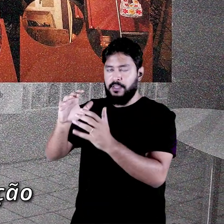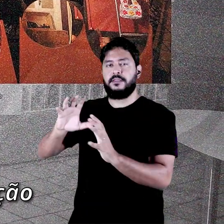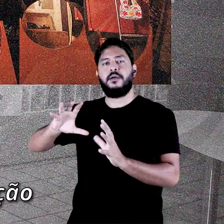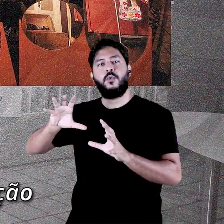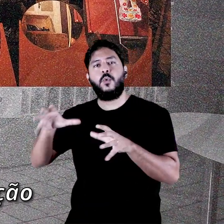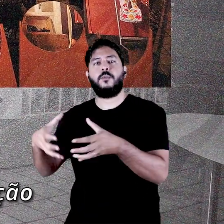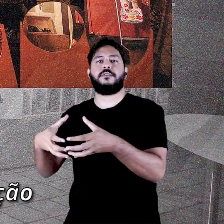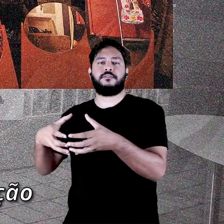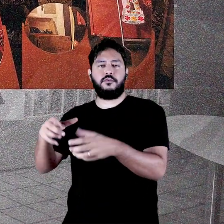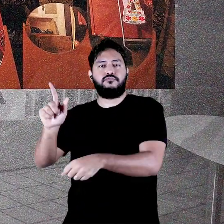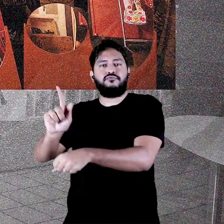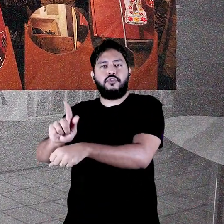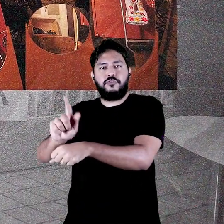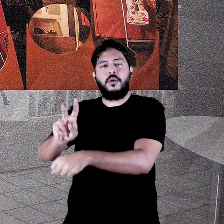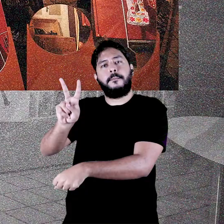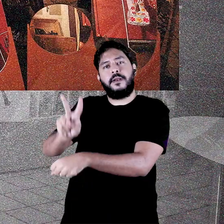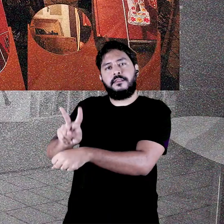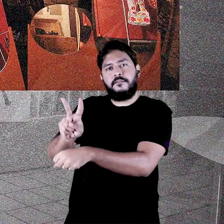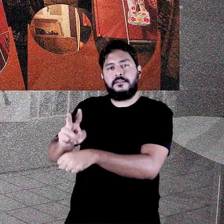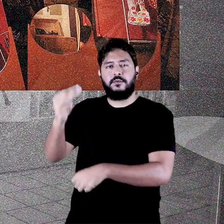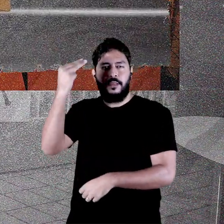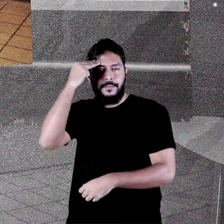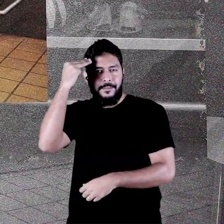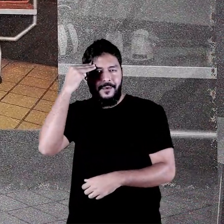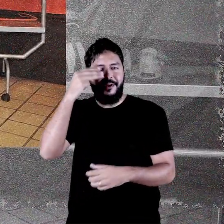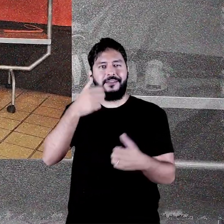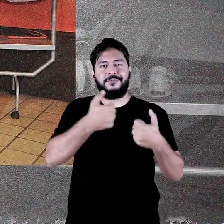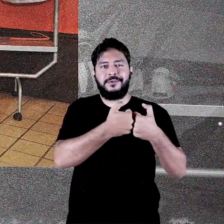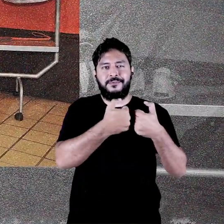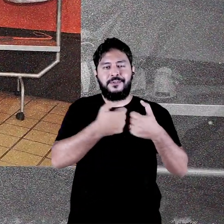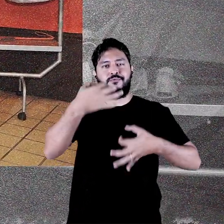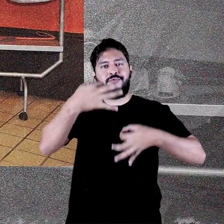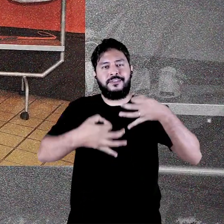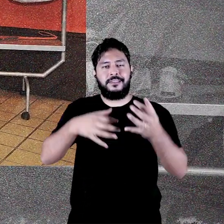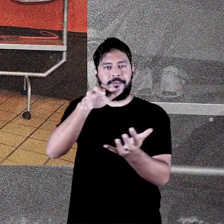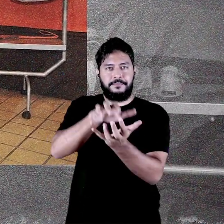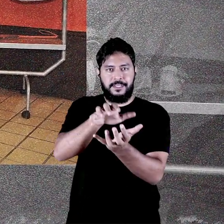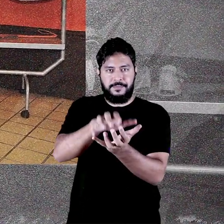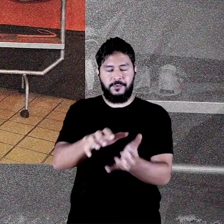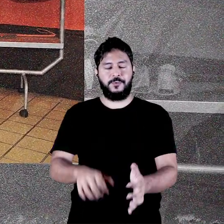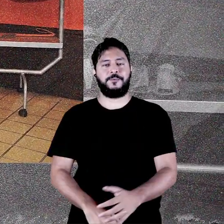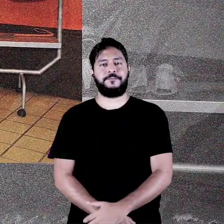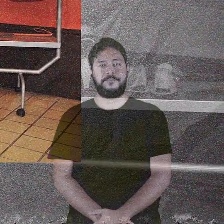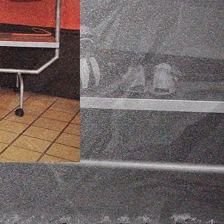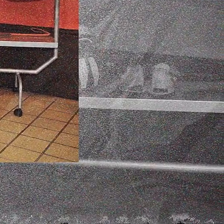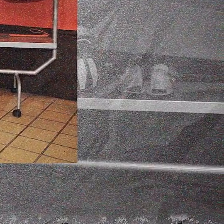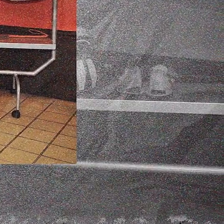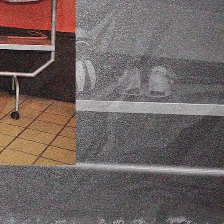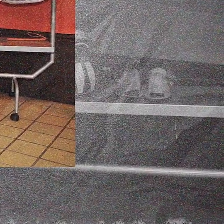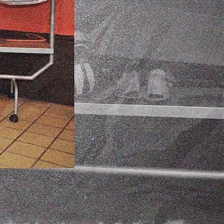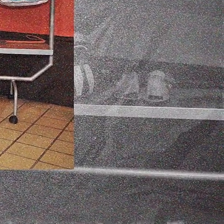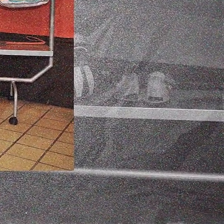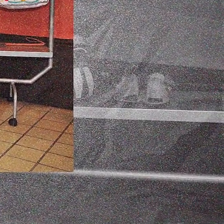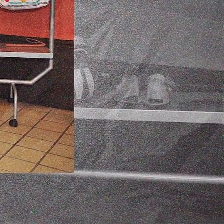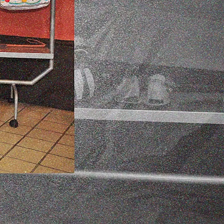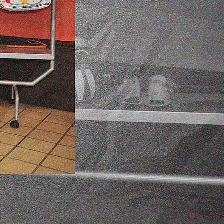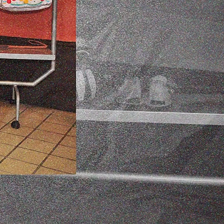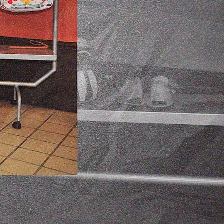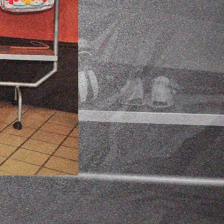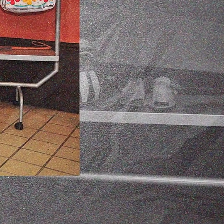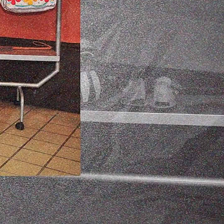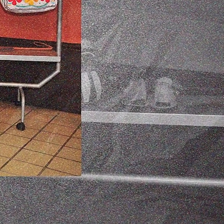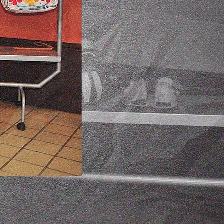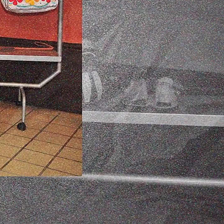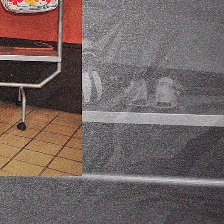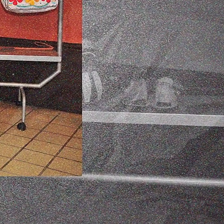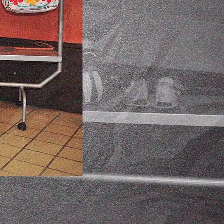de Gestão e Preservação da Memória do Tribunal de Justiça de Pernambuco. Sequência de fotografias coloridas do espaço expositivo do Memorial da